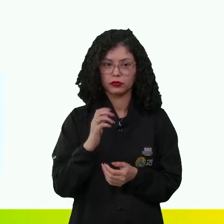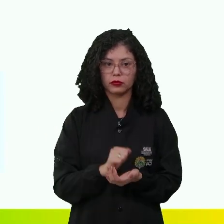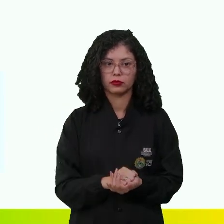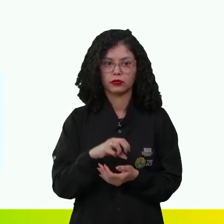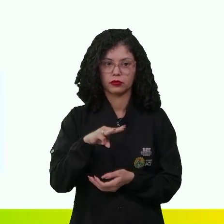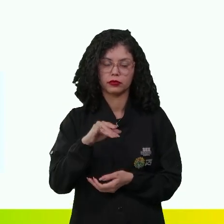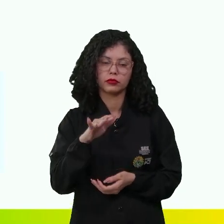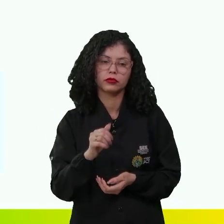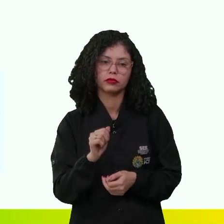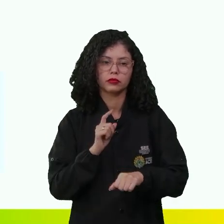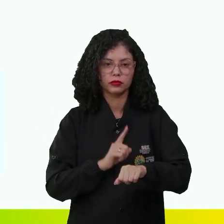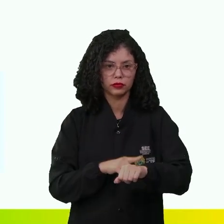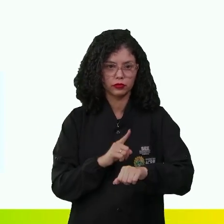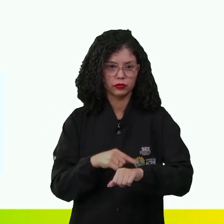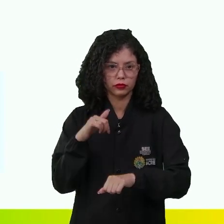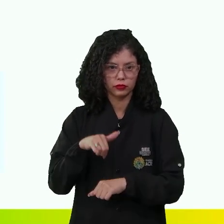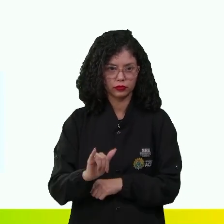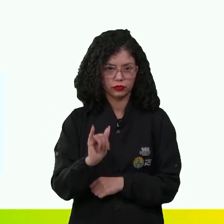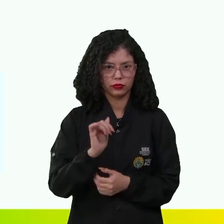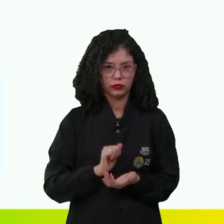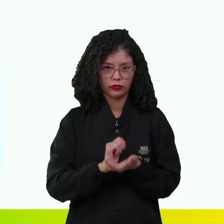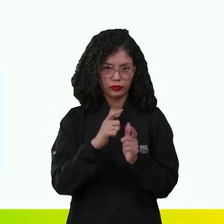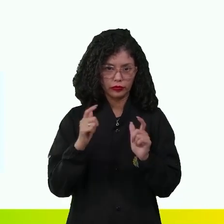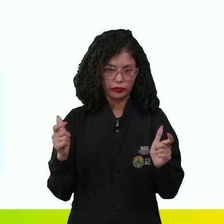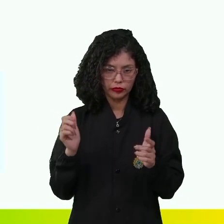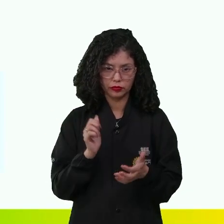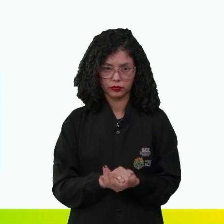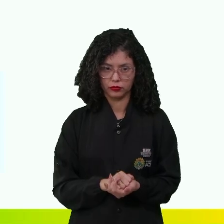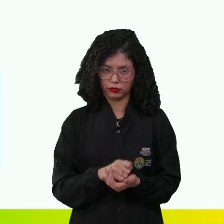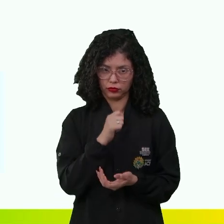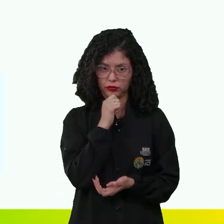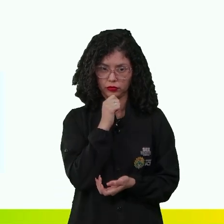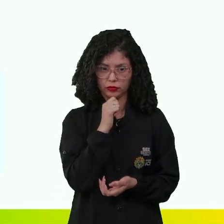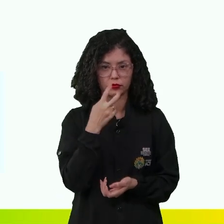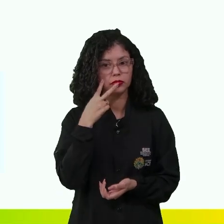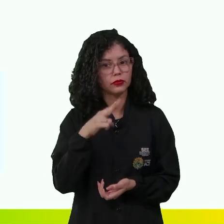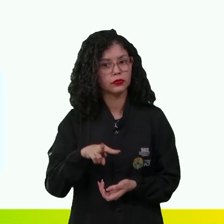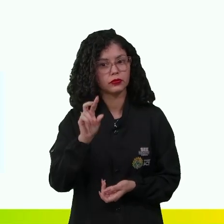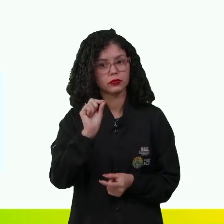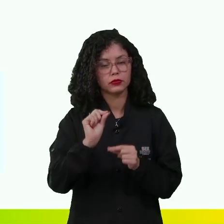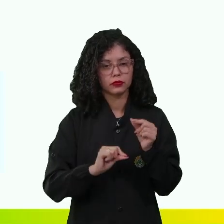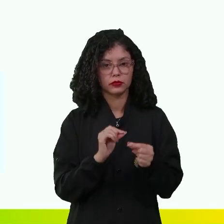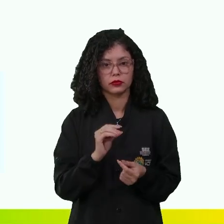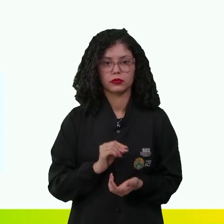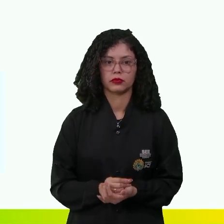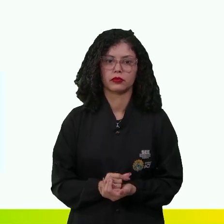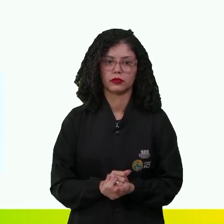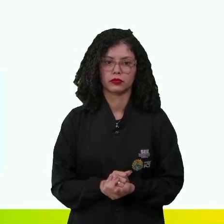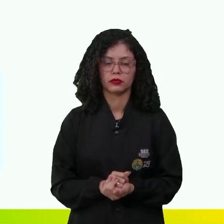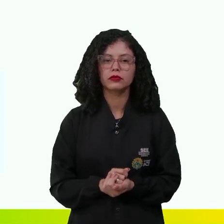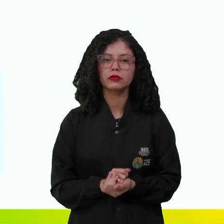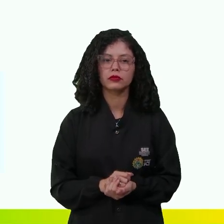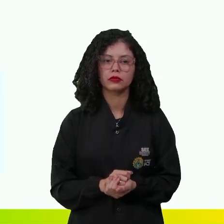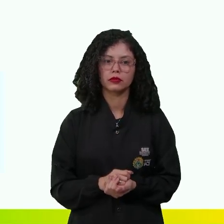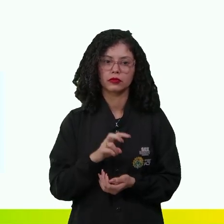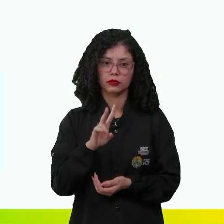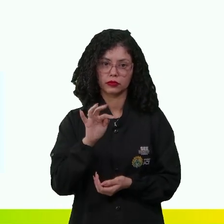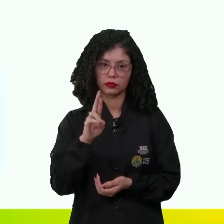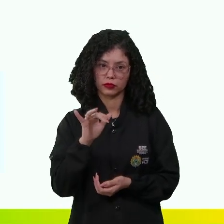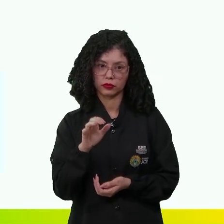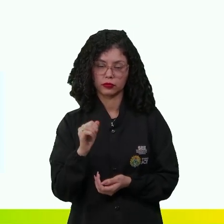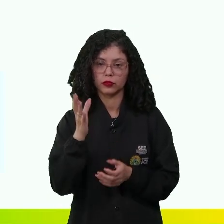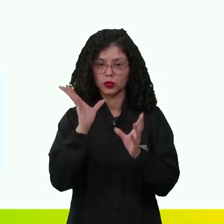média, o tempo aumenta. Observe aqui, ó. Nós vimos que a velocidade foi